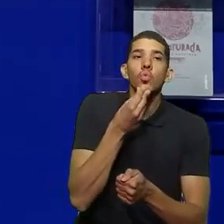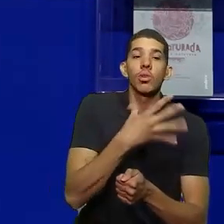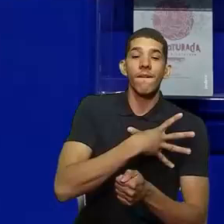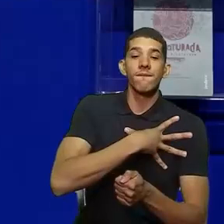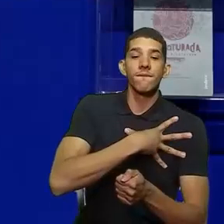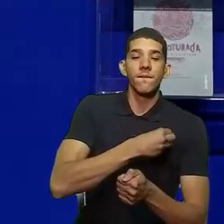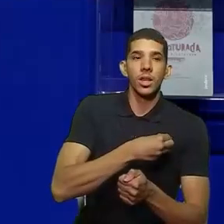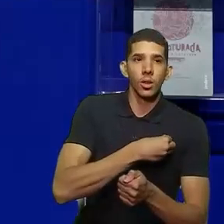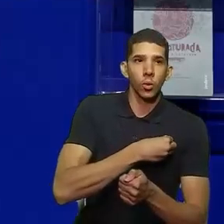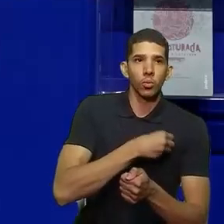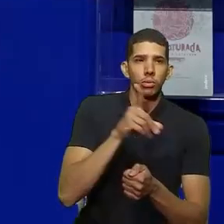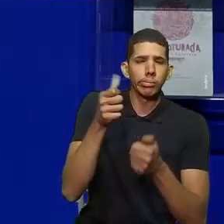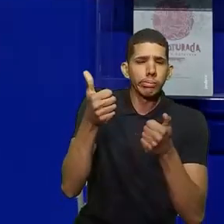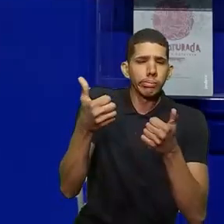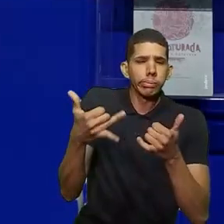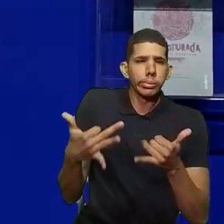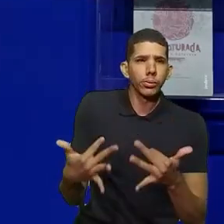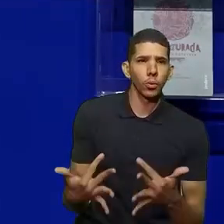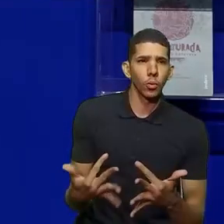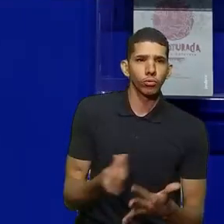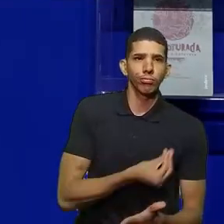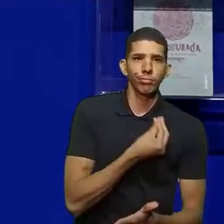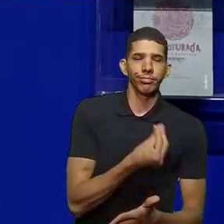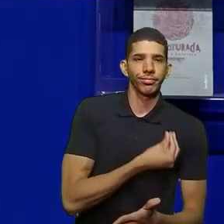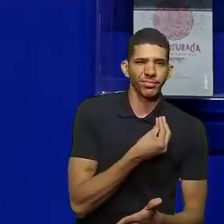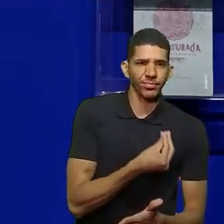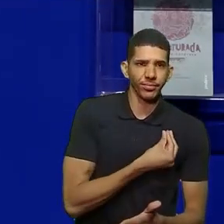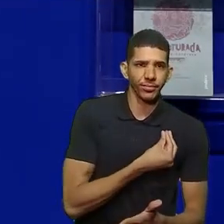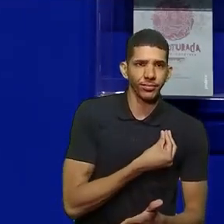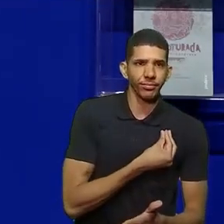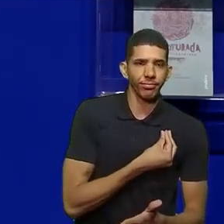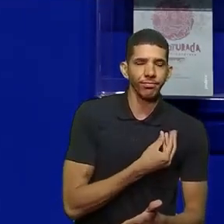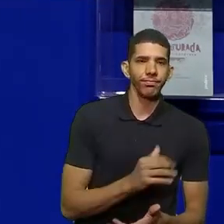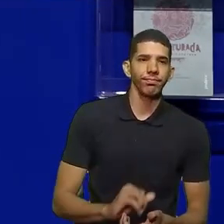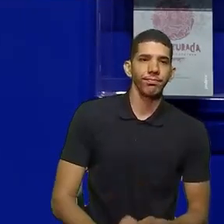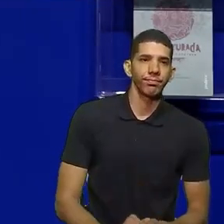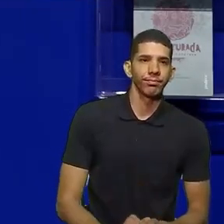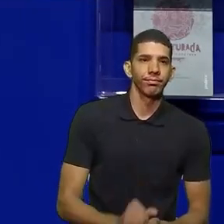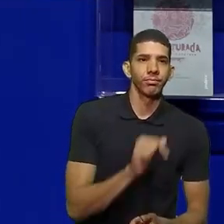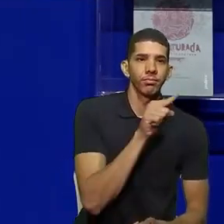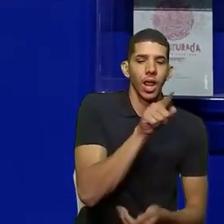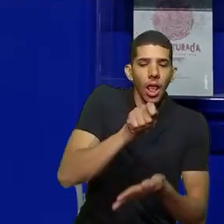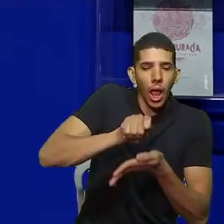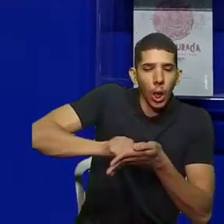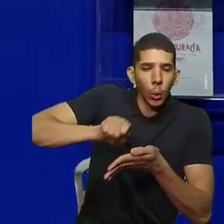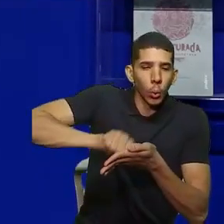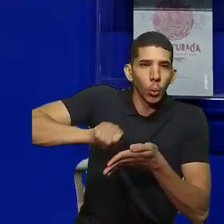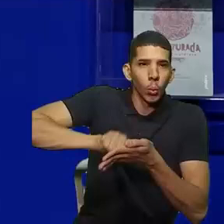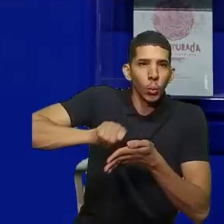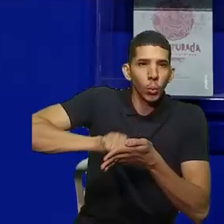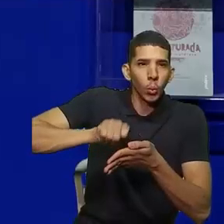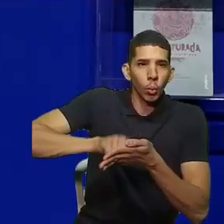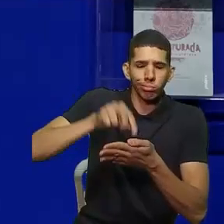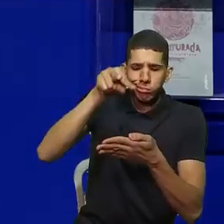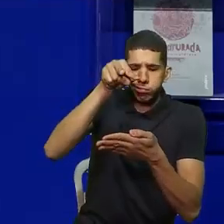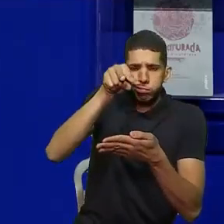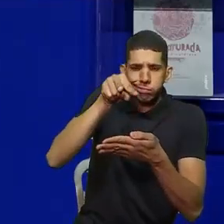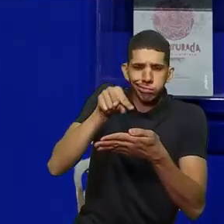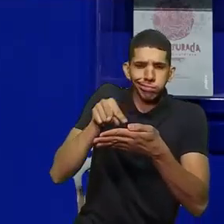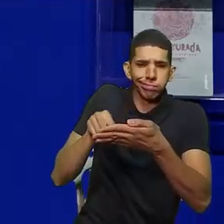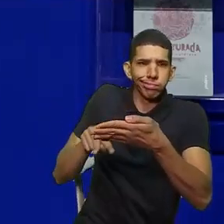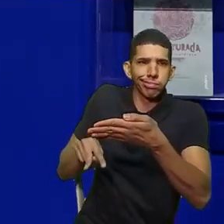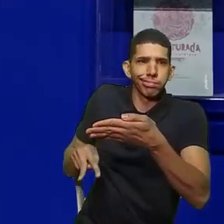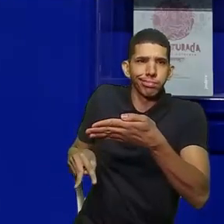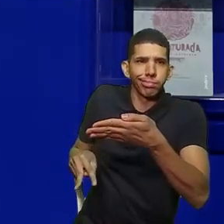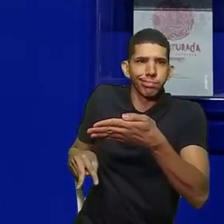da vida, ela estava com um caderninho, um manuscrito, e ela leu algumas partes